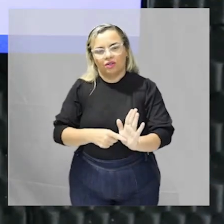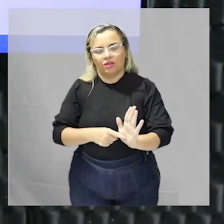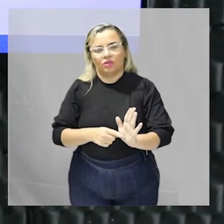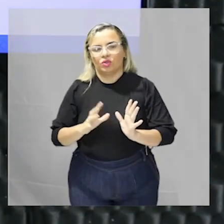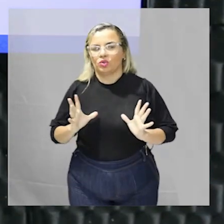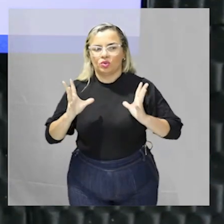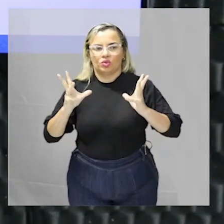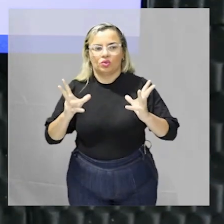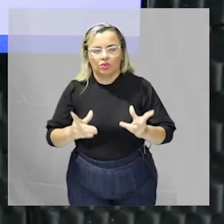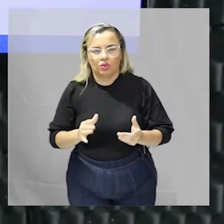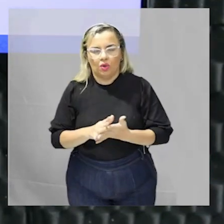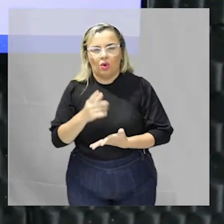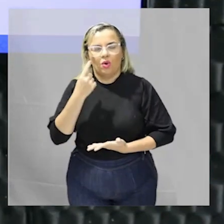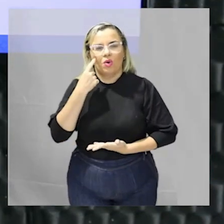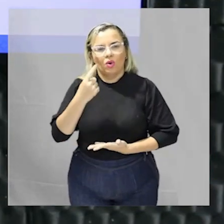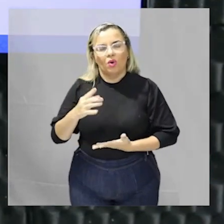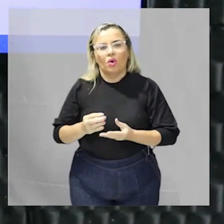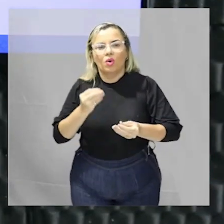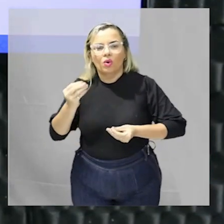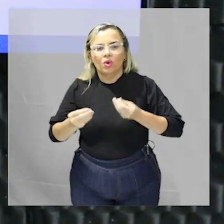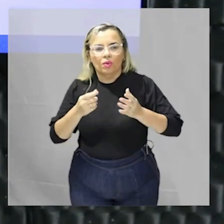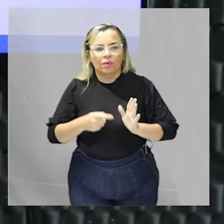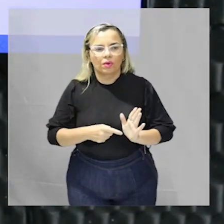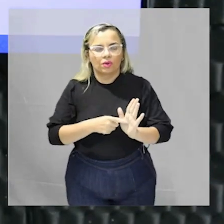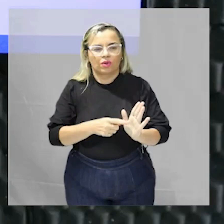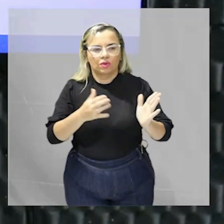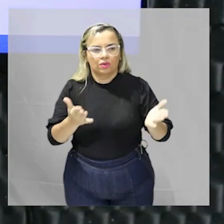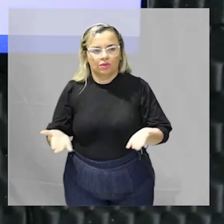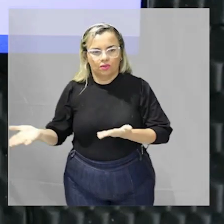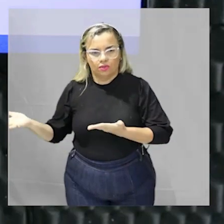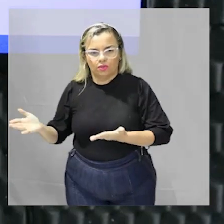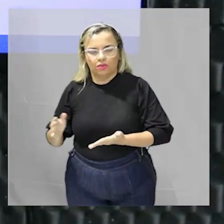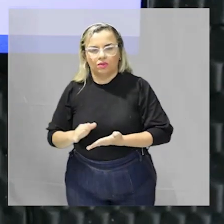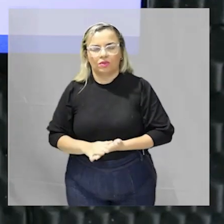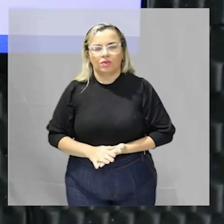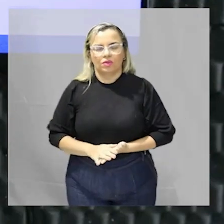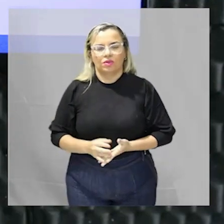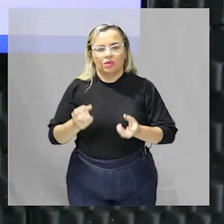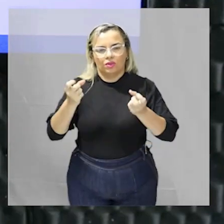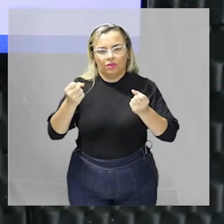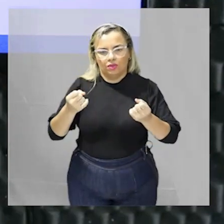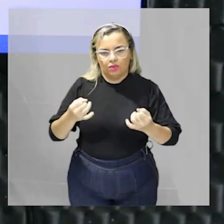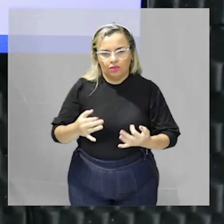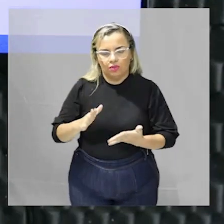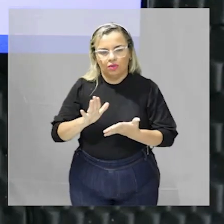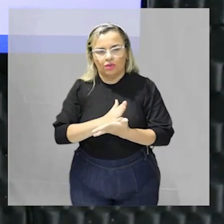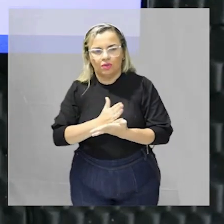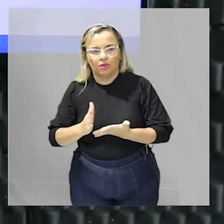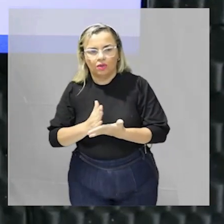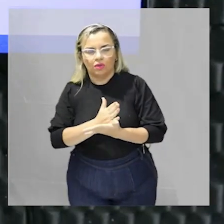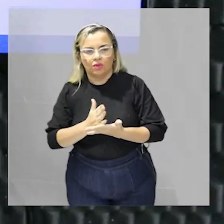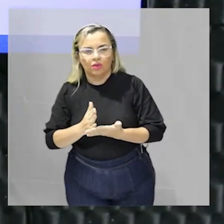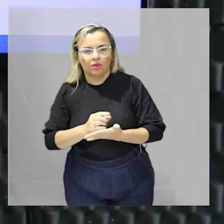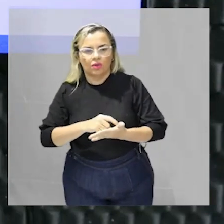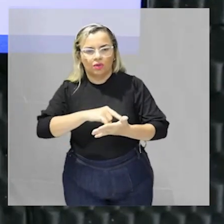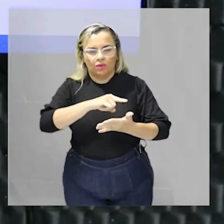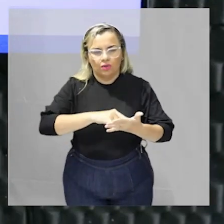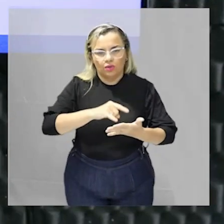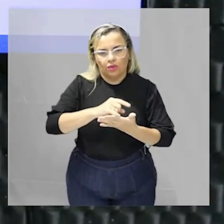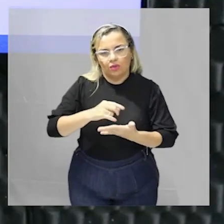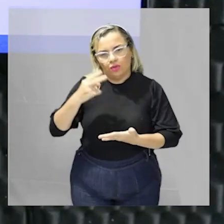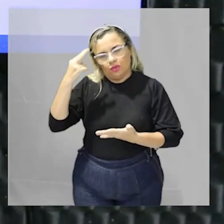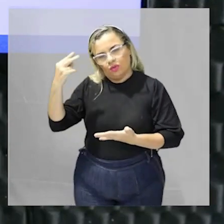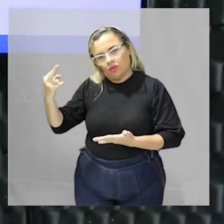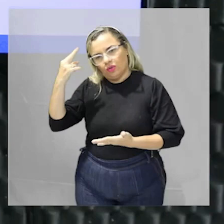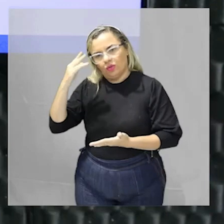observarem como que funciona. Mas aqui, bem aqui eu já vou dizer para vocês aqui alguma coisa. Documento histórico e